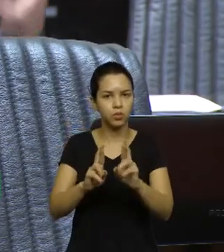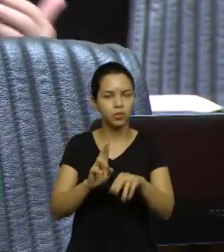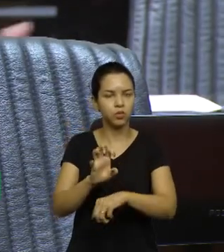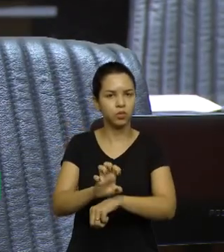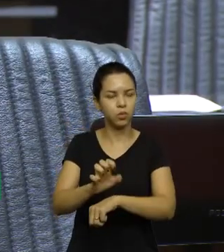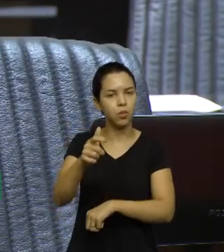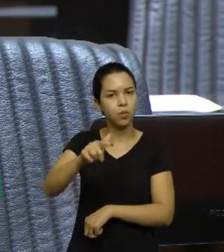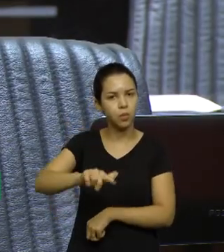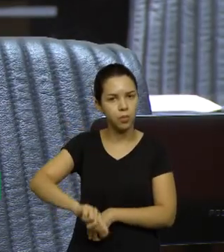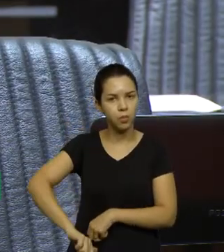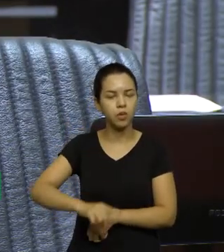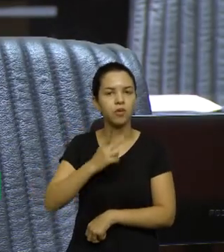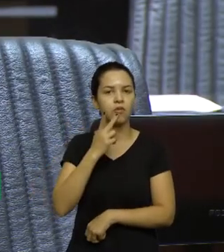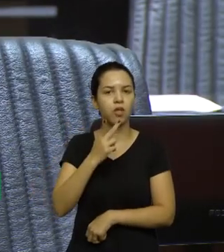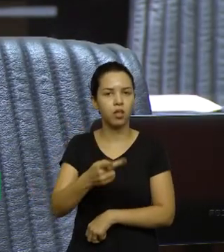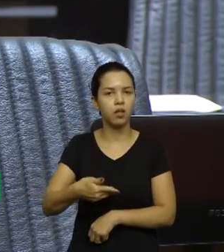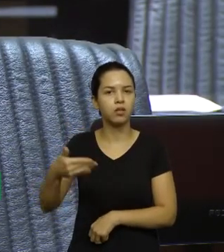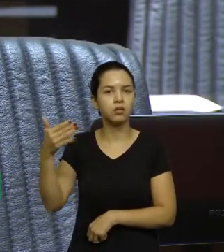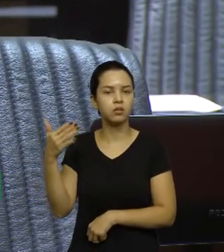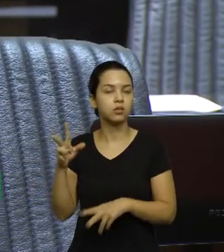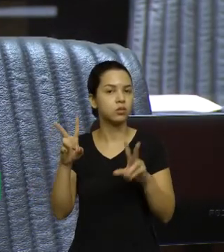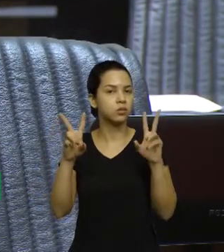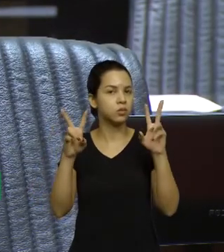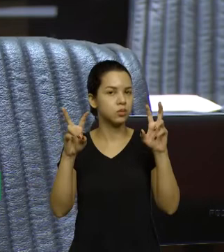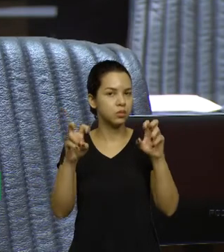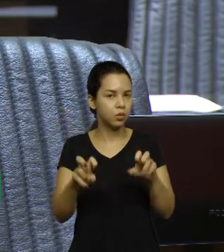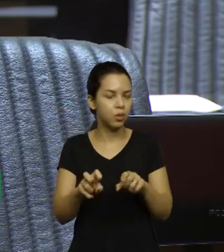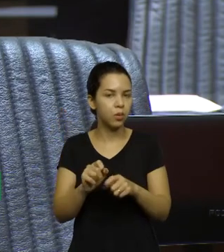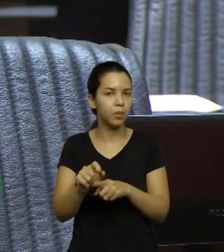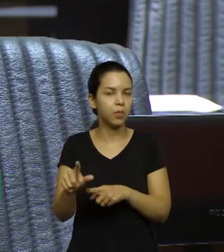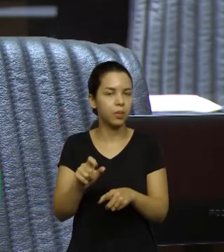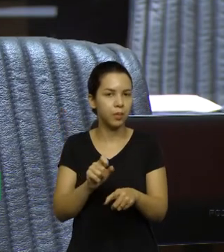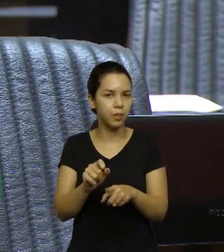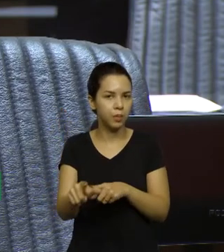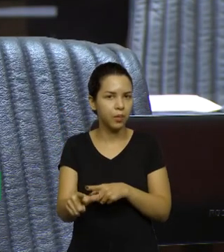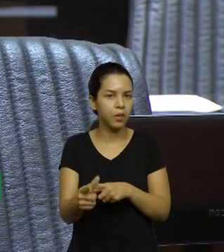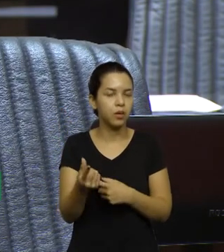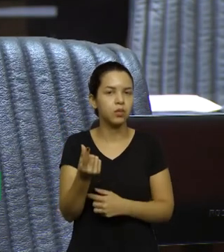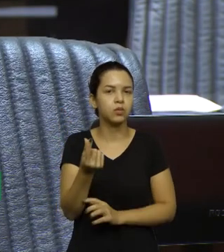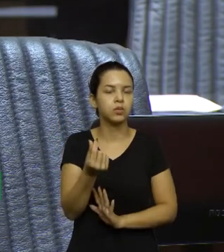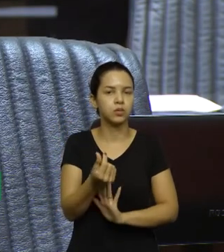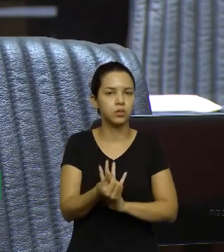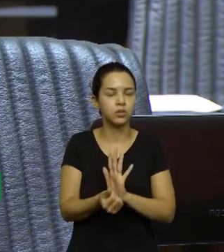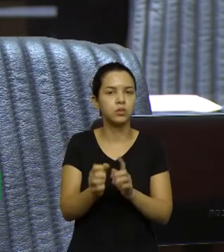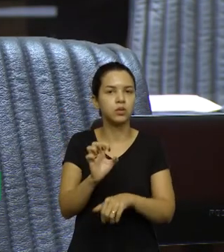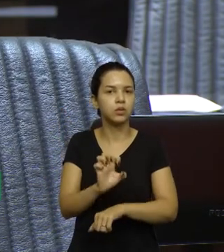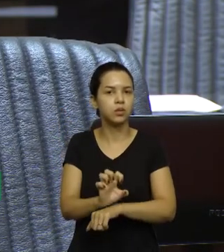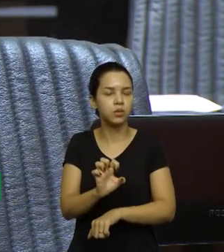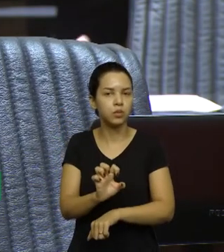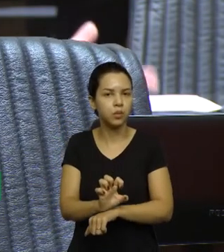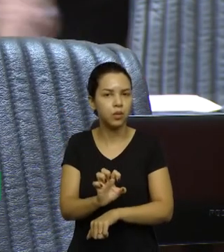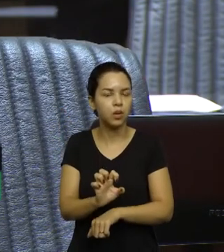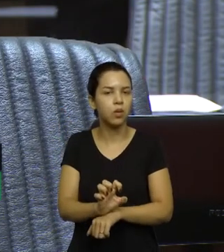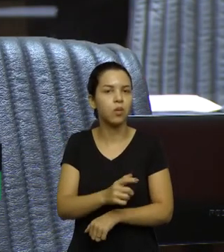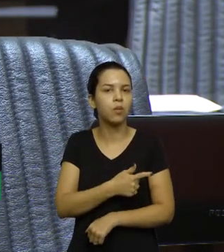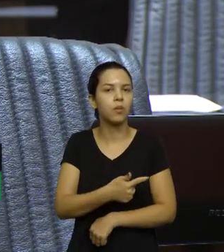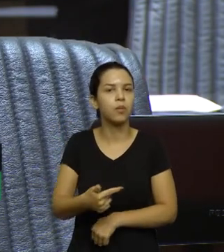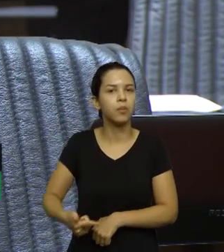repetindo, inclusive, aquilo que eu falei anteriormente sobre essa questão da alocação de recursos estaduais em rodovia federal, onde o governo Bolsonaro retira